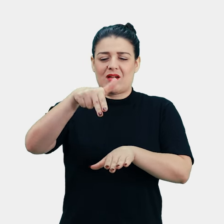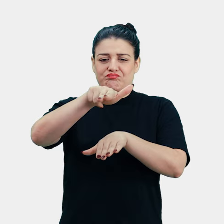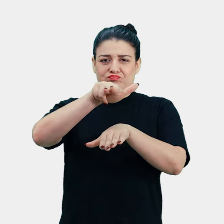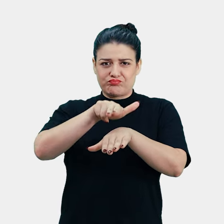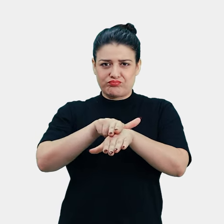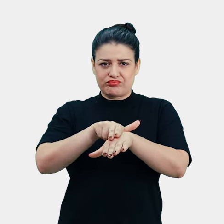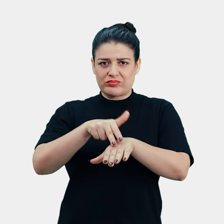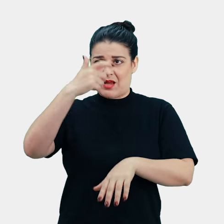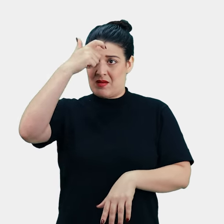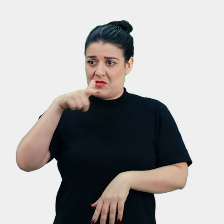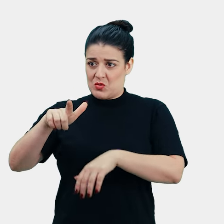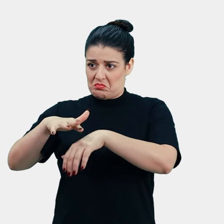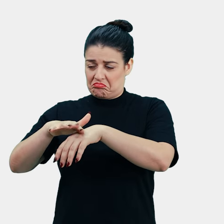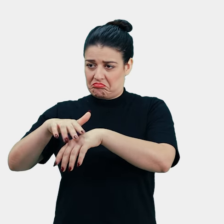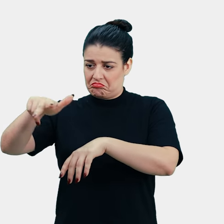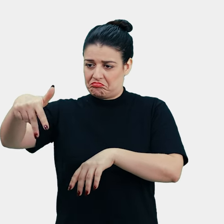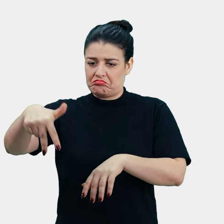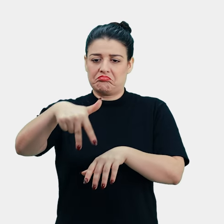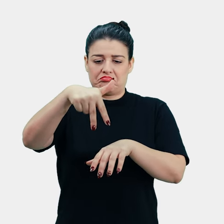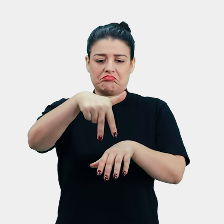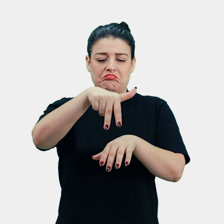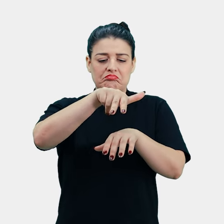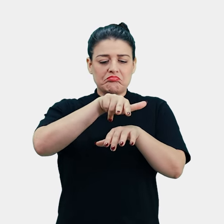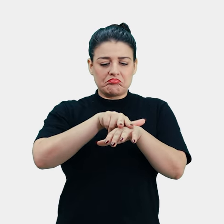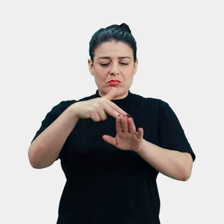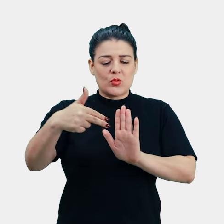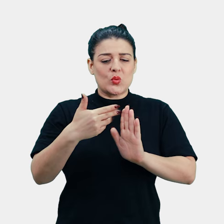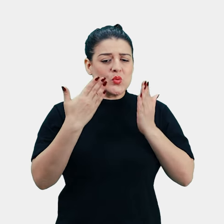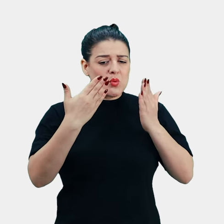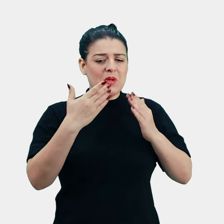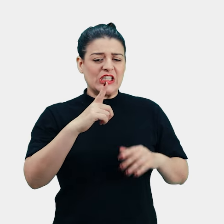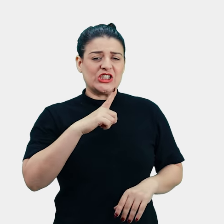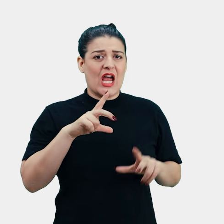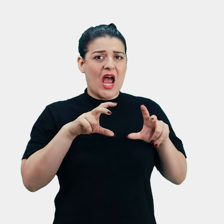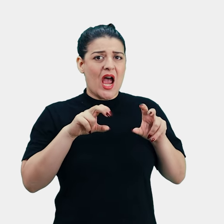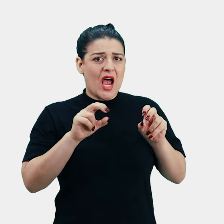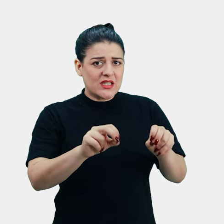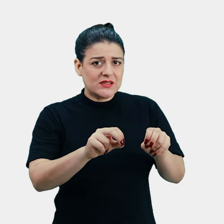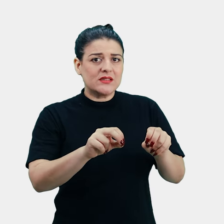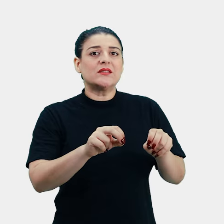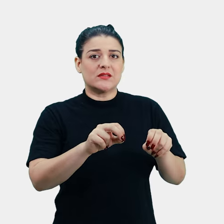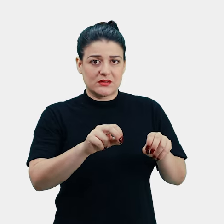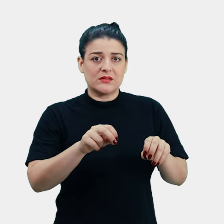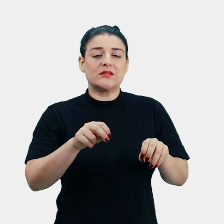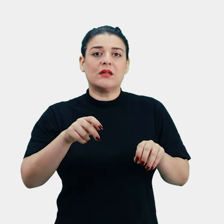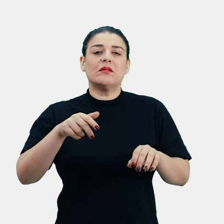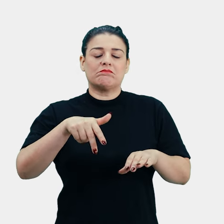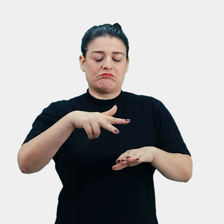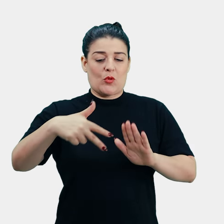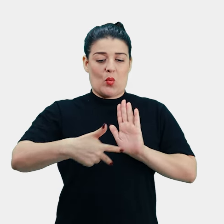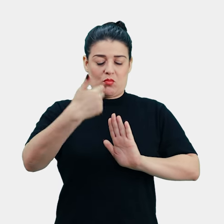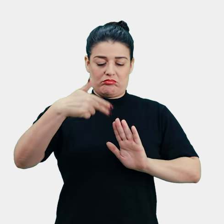exemplo, o paciente está, por exemplo, com uma suspeita de câncer, hoje já é levado esse paciente para o